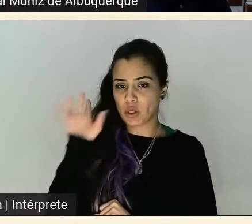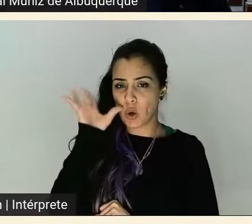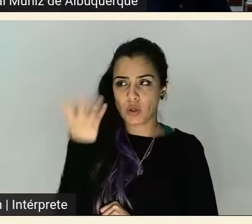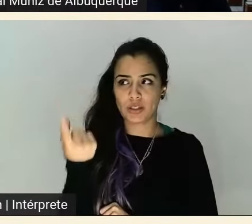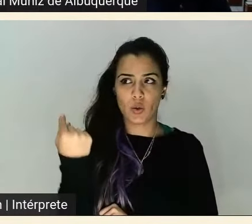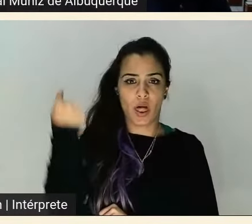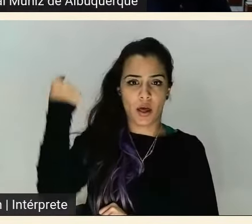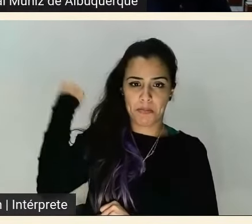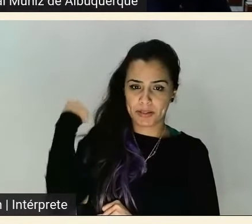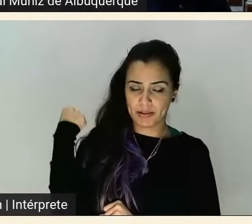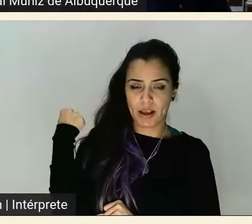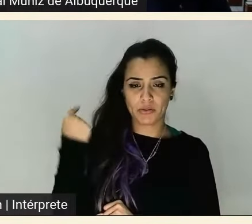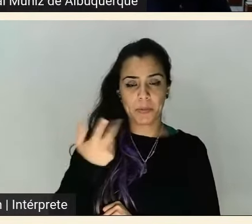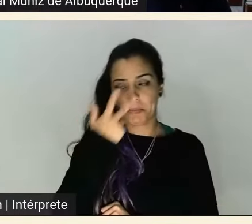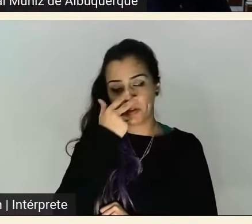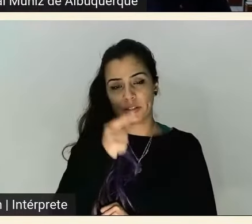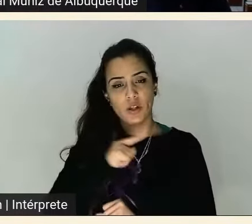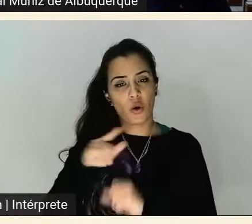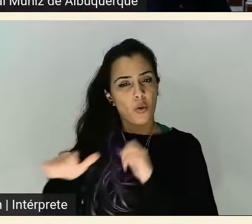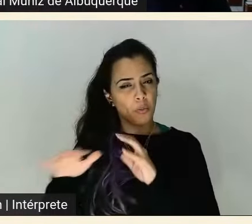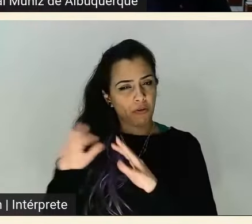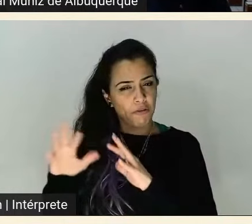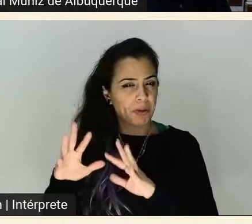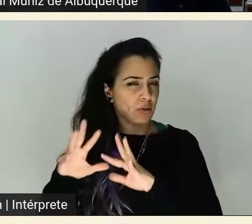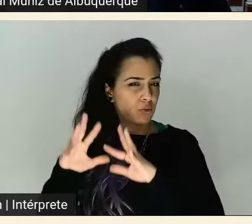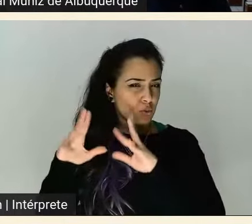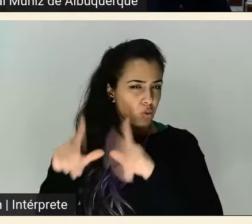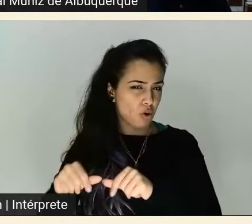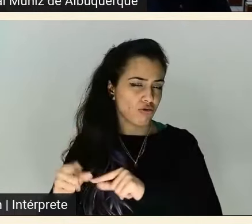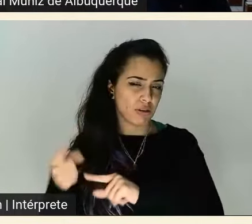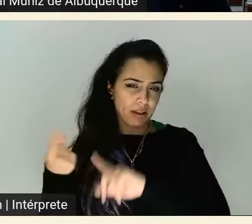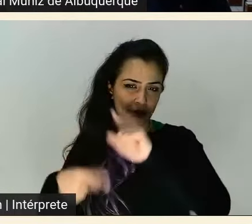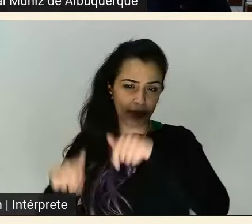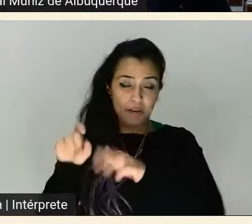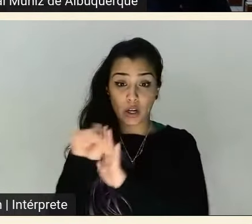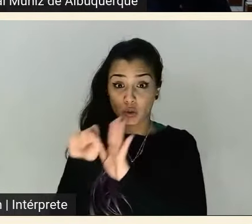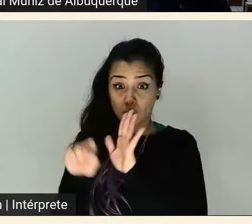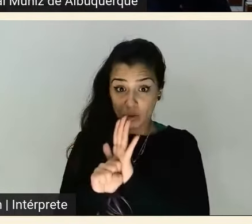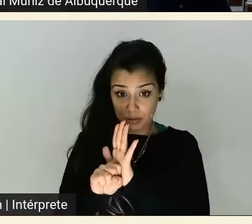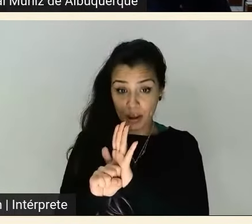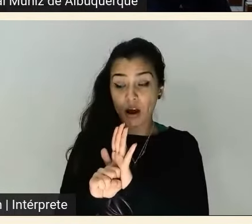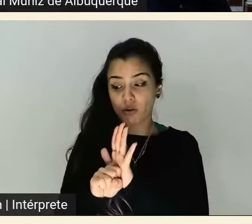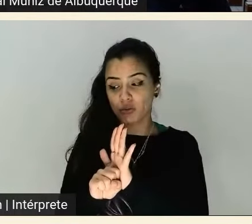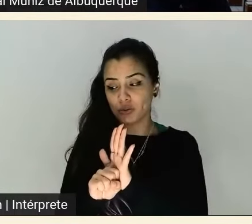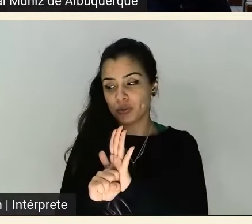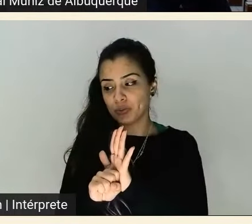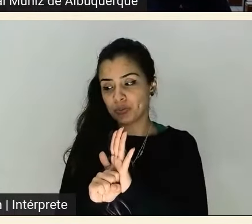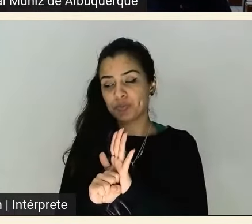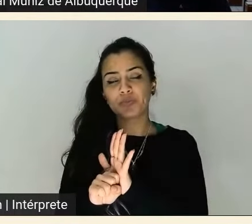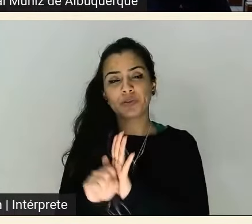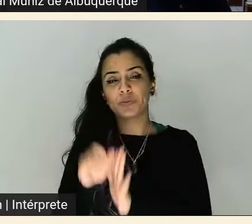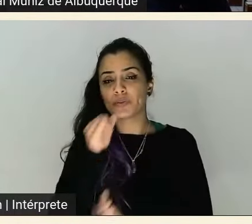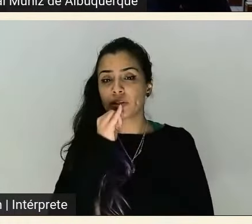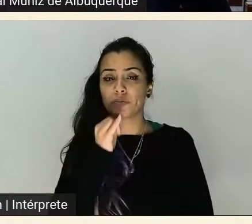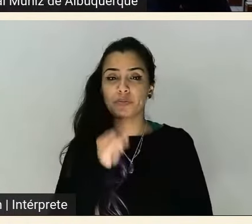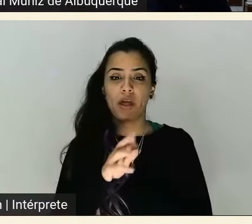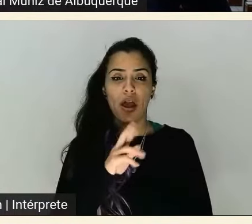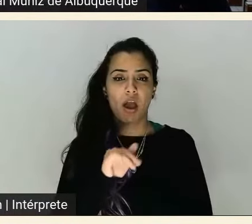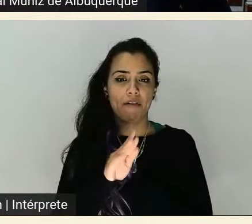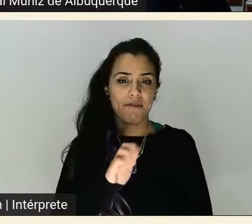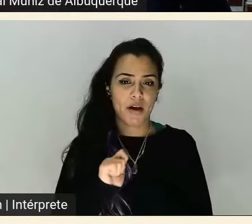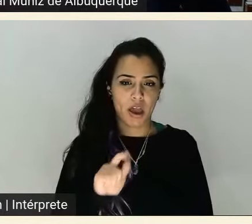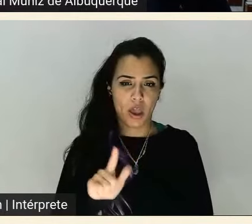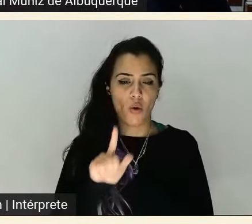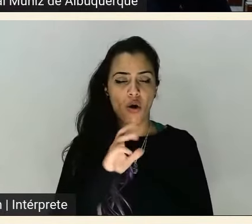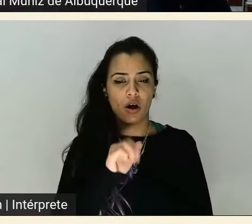Todo esse movimento que ocorreu na virada do século, acho que a palestra do Rafael Cardoso foi muito nesse tom,